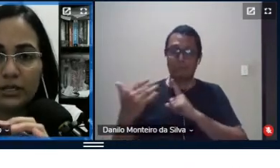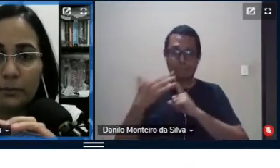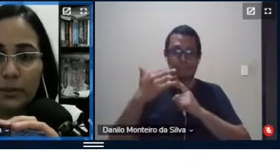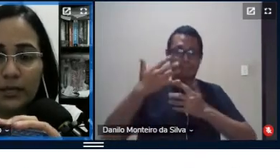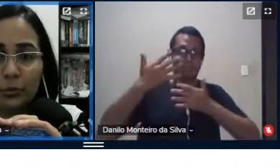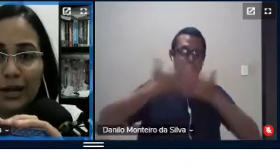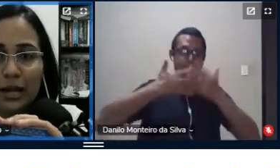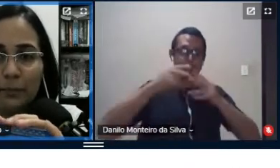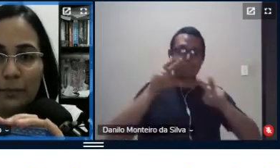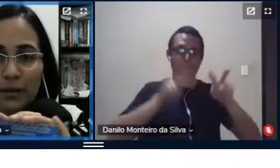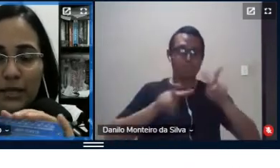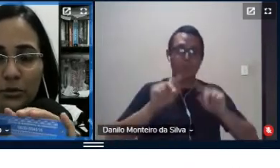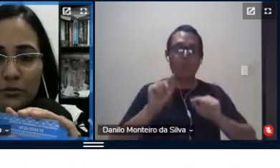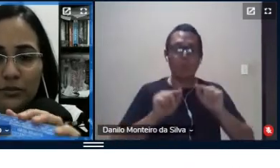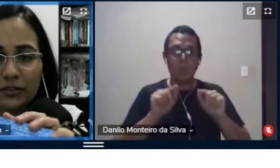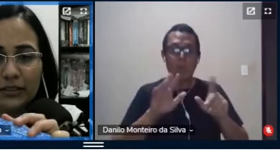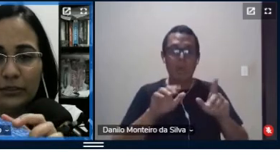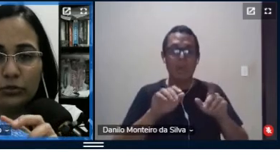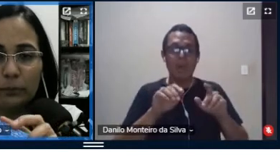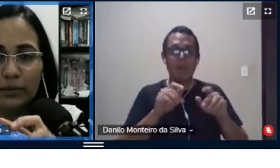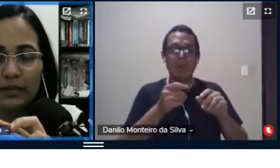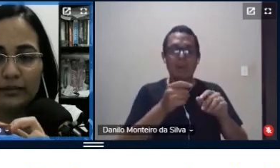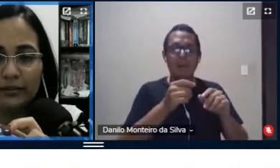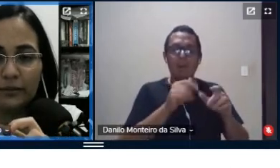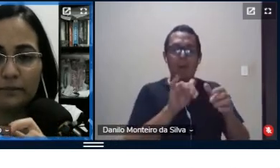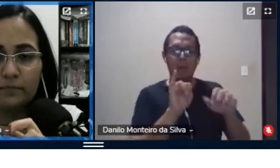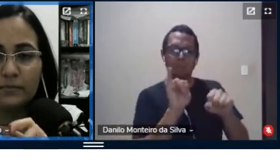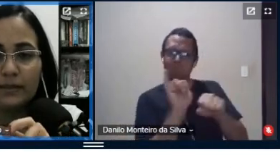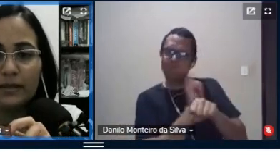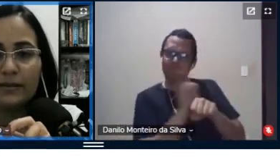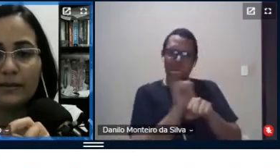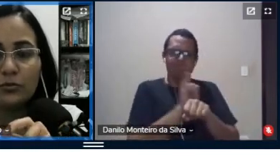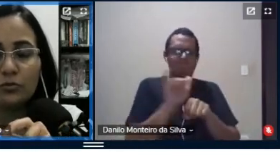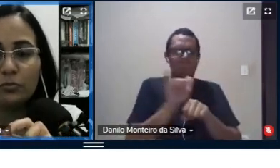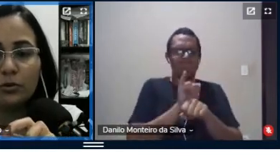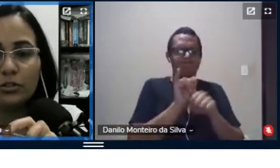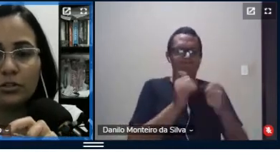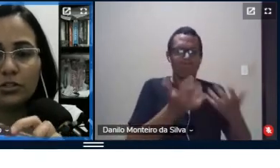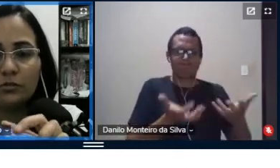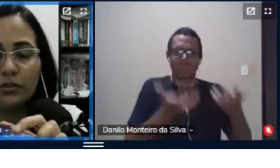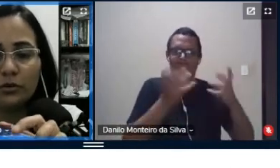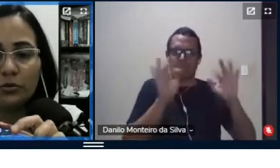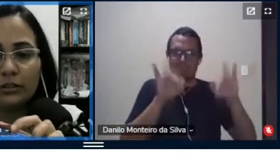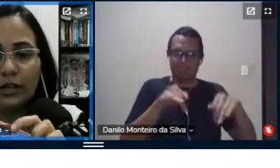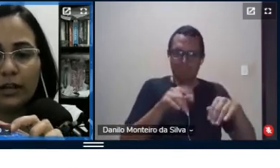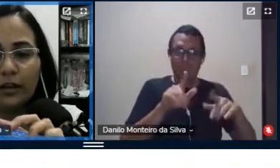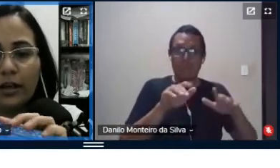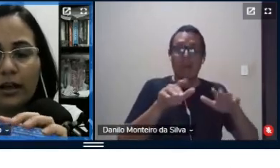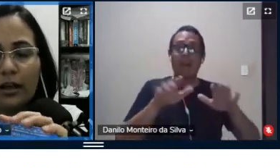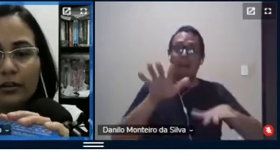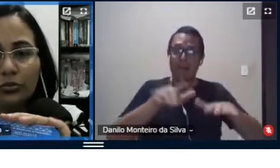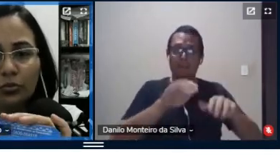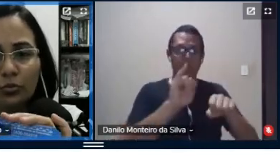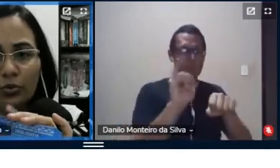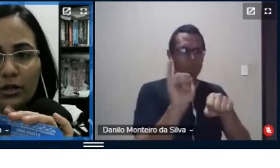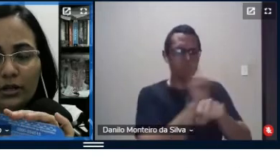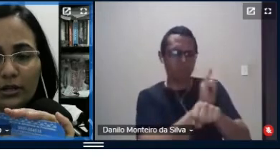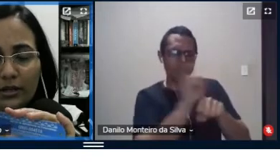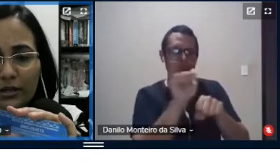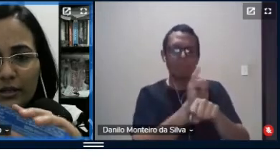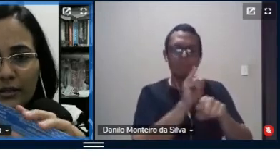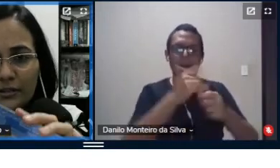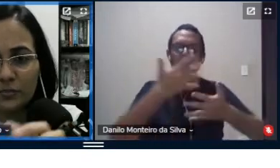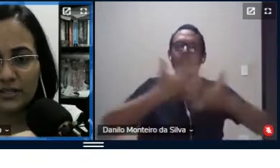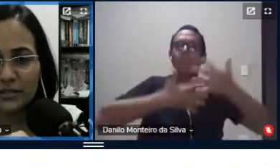Por quê? Dependendo do acabamento que você tem na sua peça, isso pode dificultar a